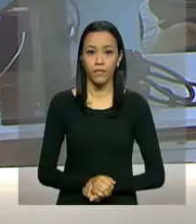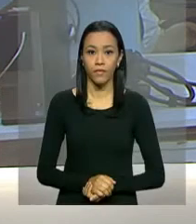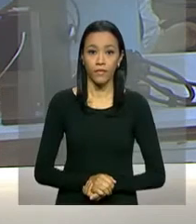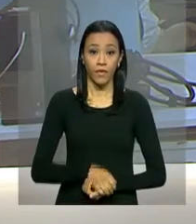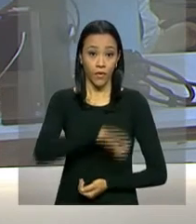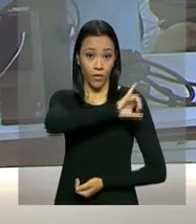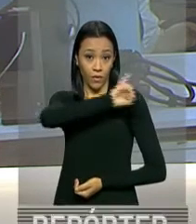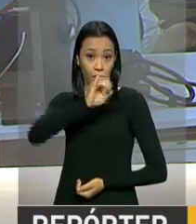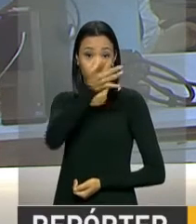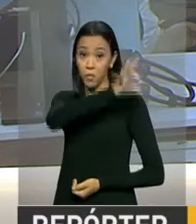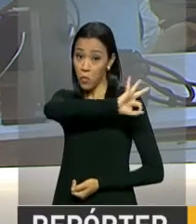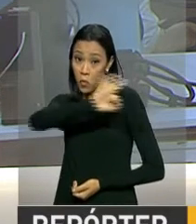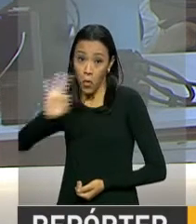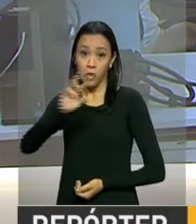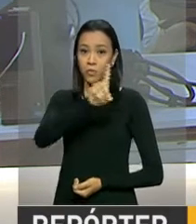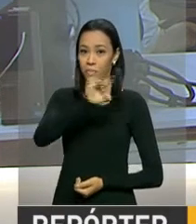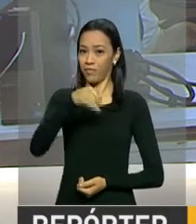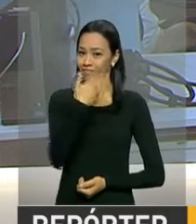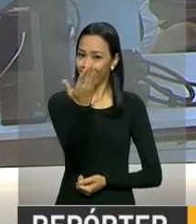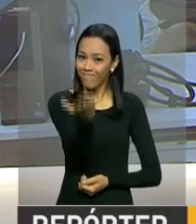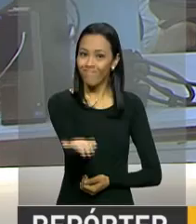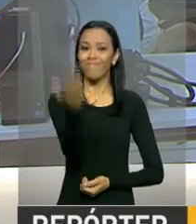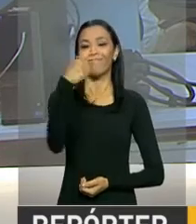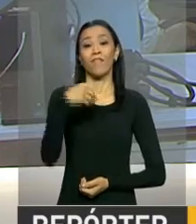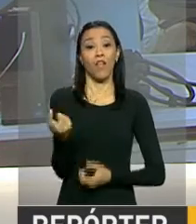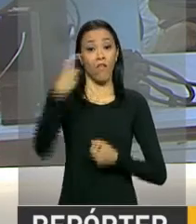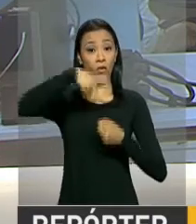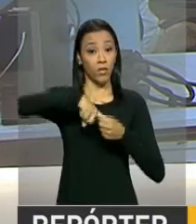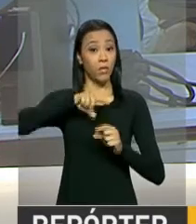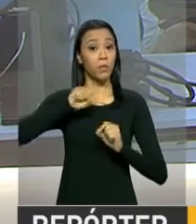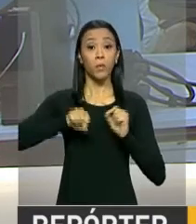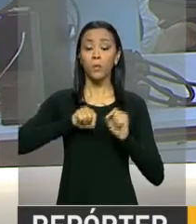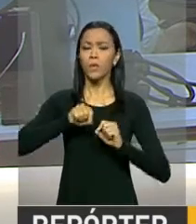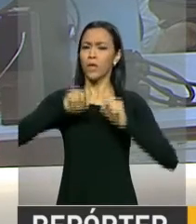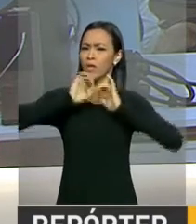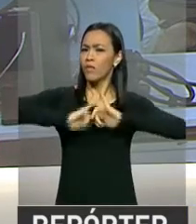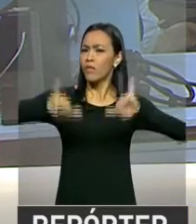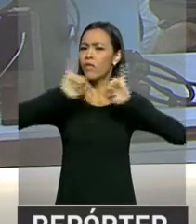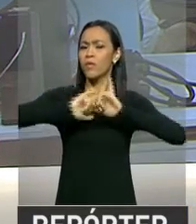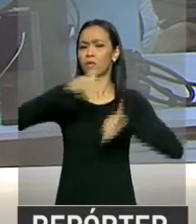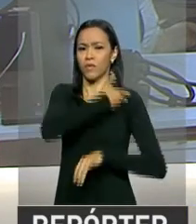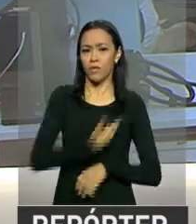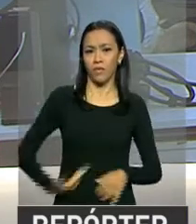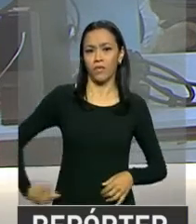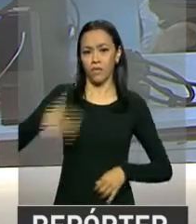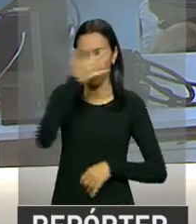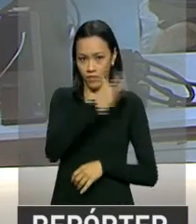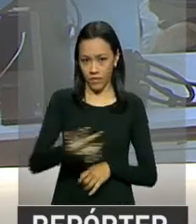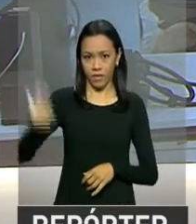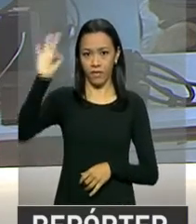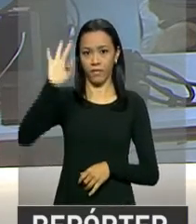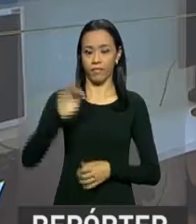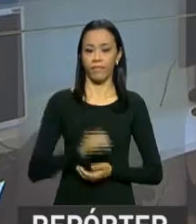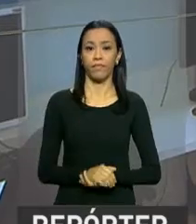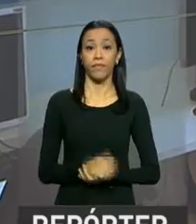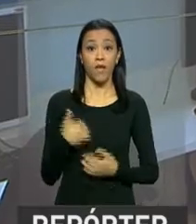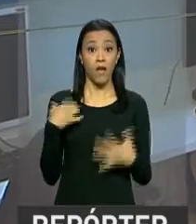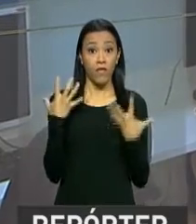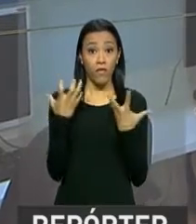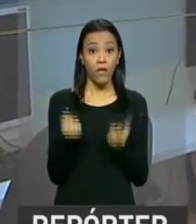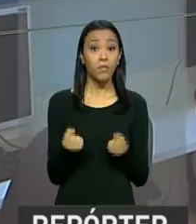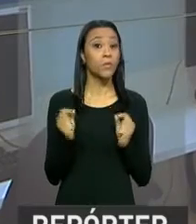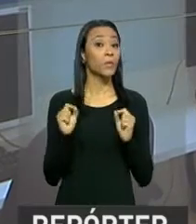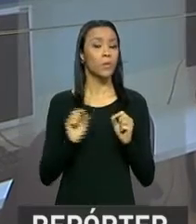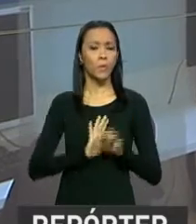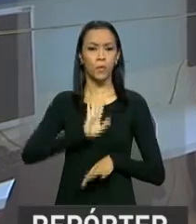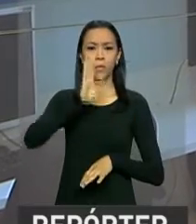Olá, um ótimo dia para você. O repórter NBR está no ar com as notícias do governo federal. Nós vamos direto